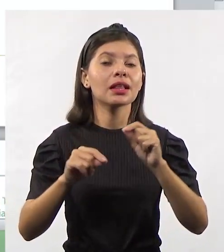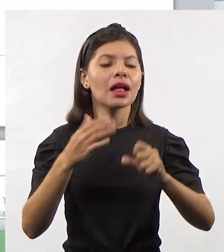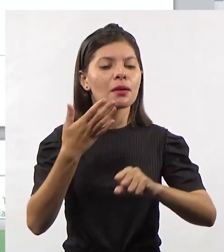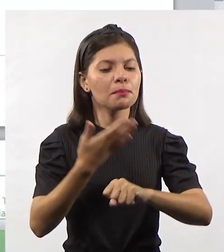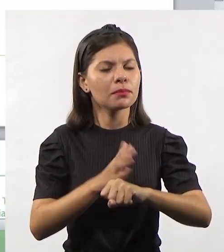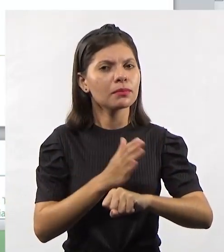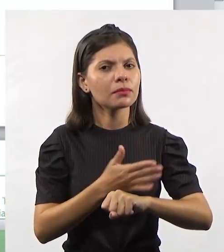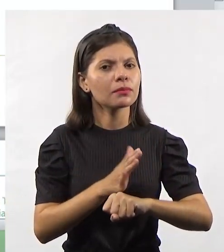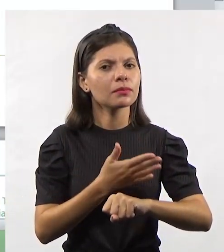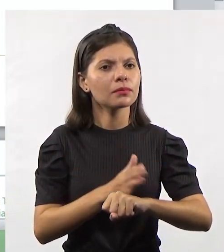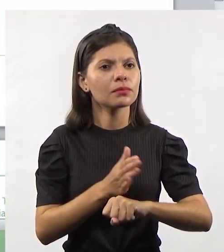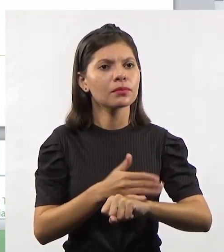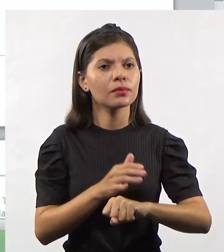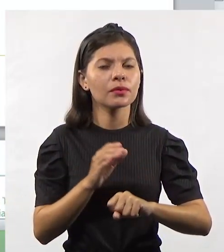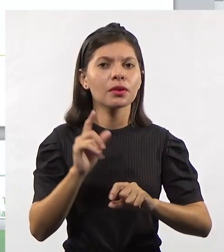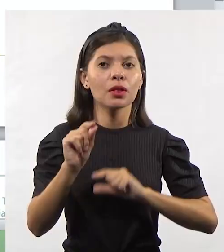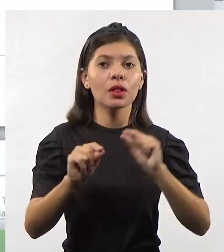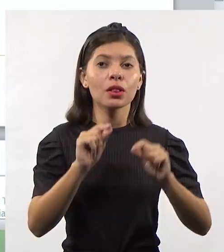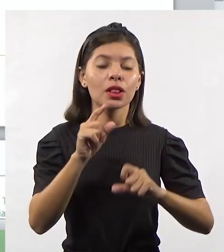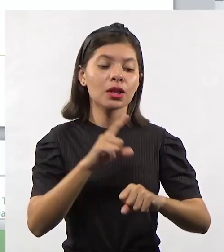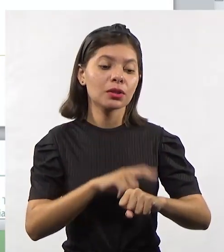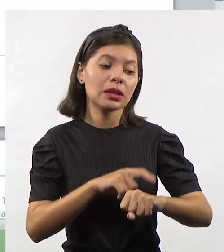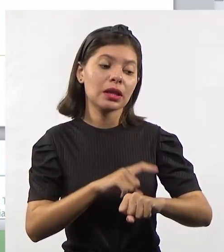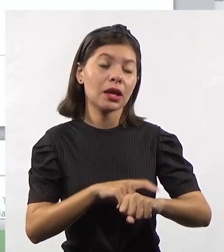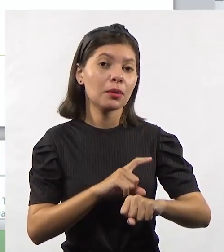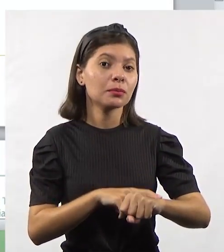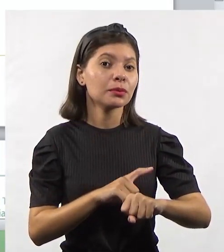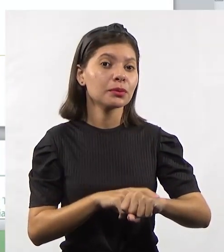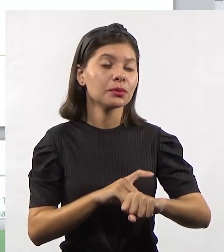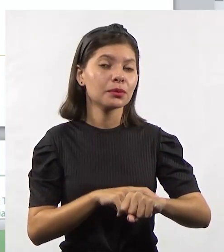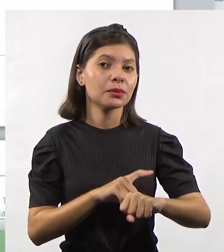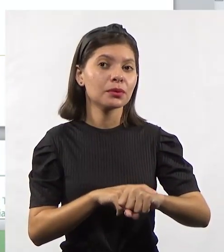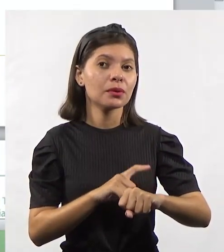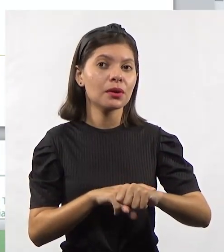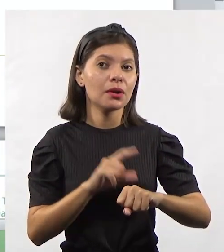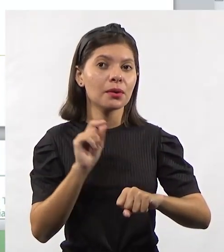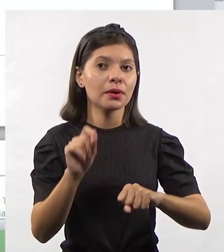aplicado no período de